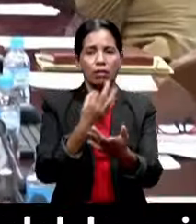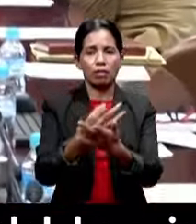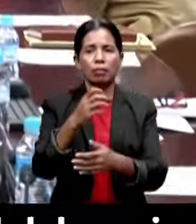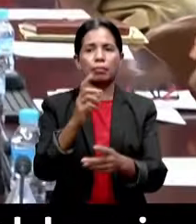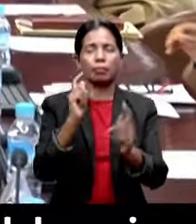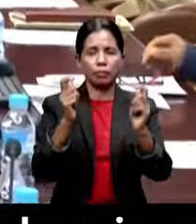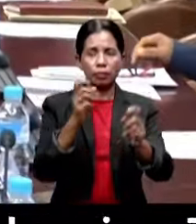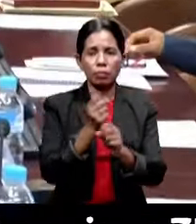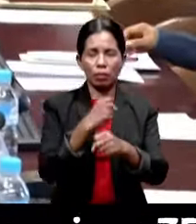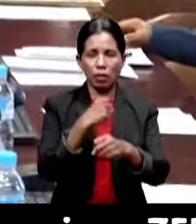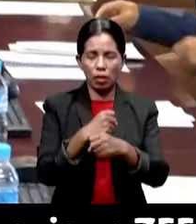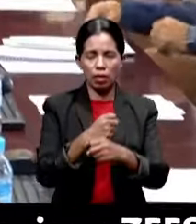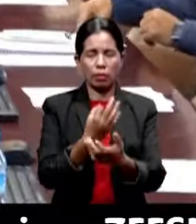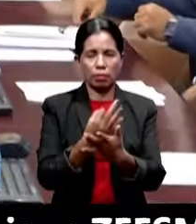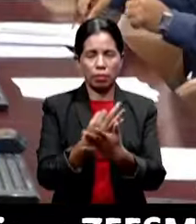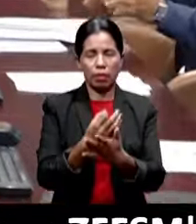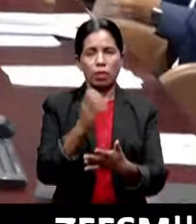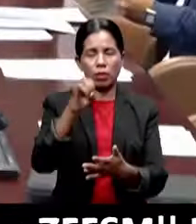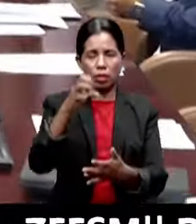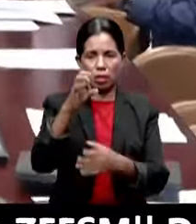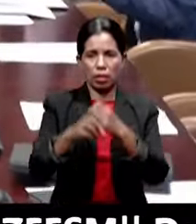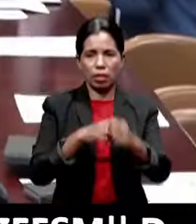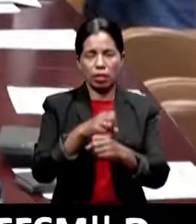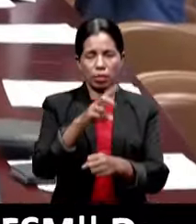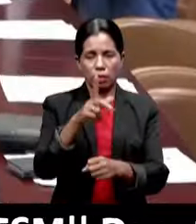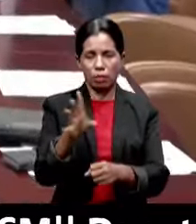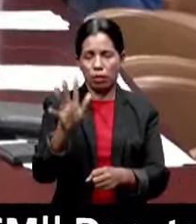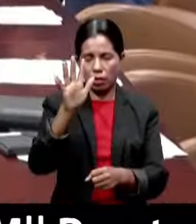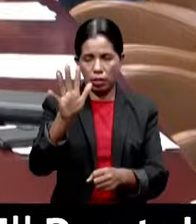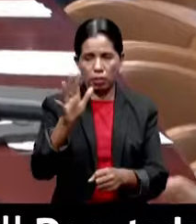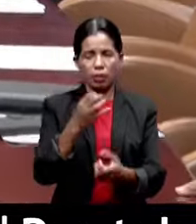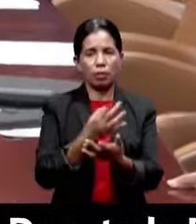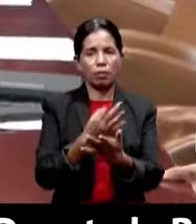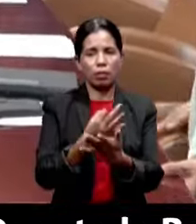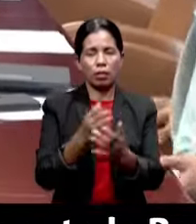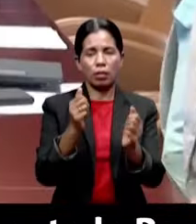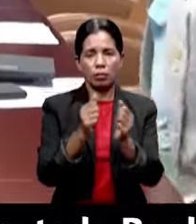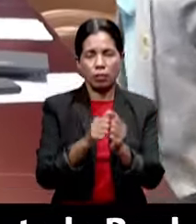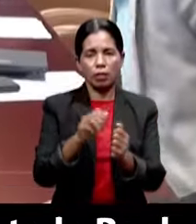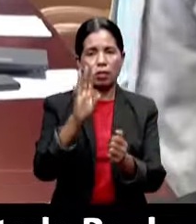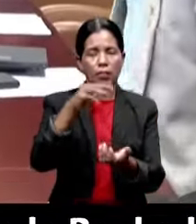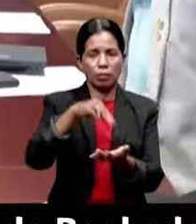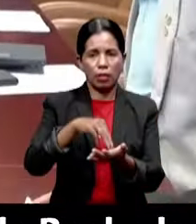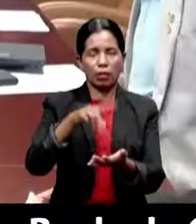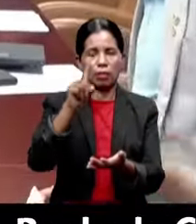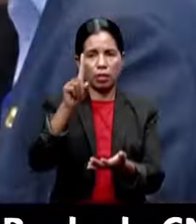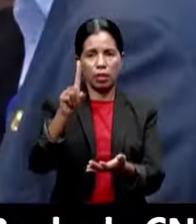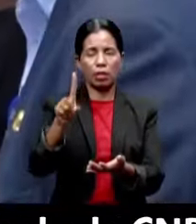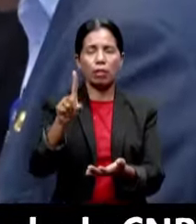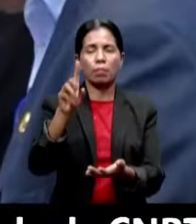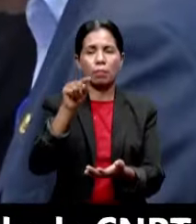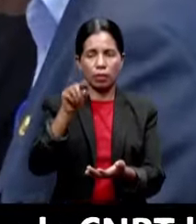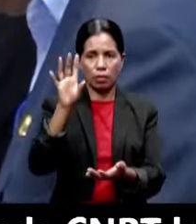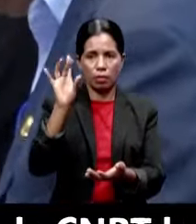título orçamental ba orçamento geral estado tinang riuroron resin lima ho montante dólar americano bilhão ida ponto valo ho alocação ba